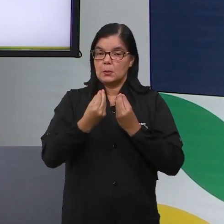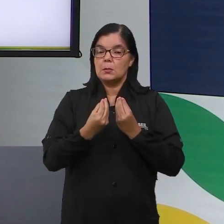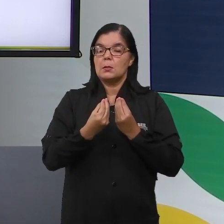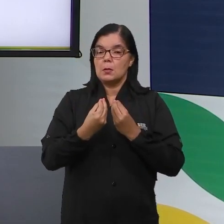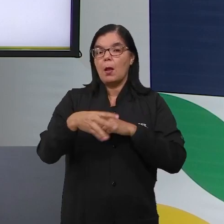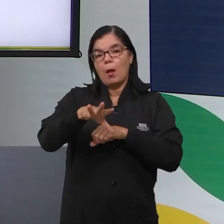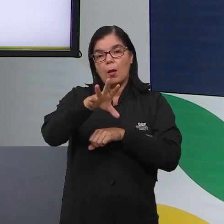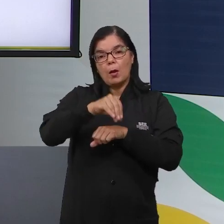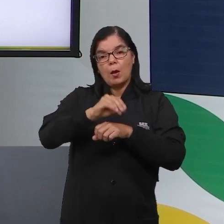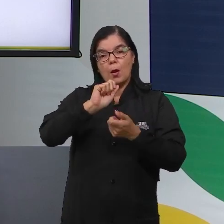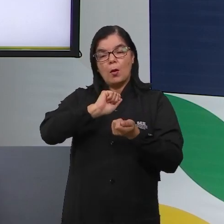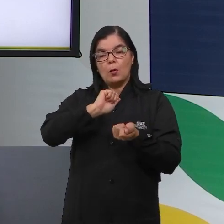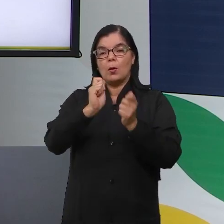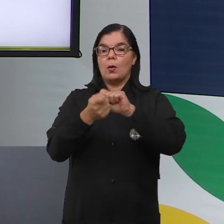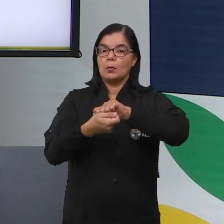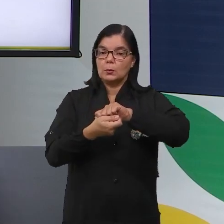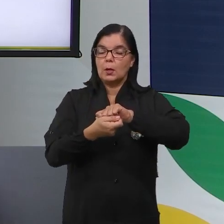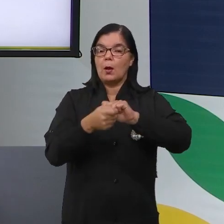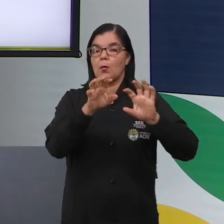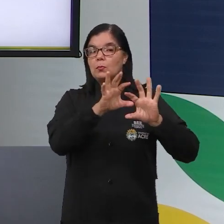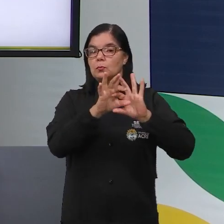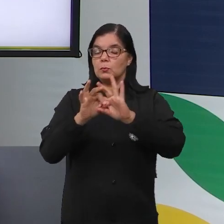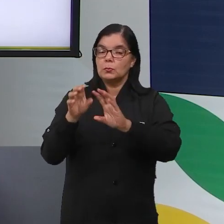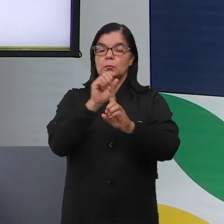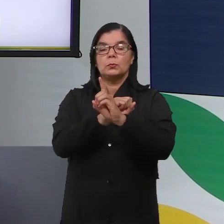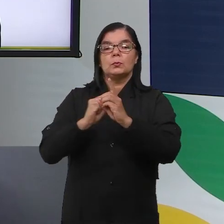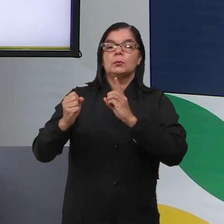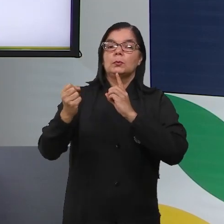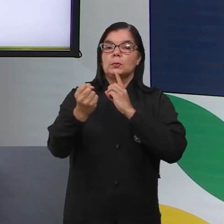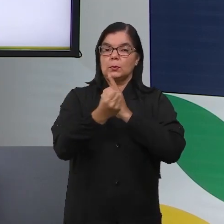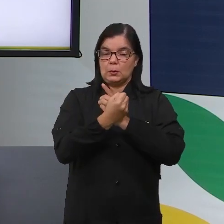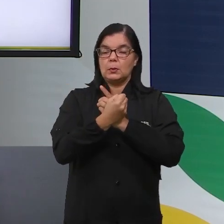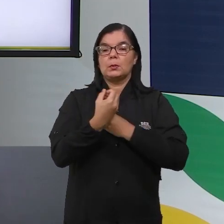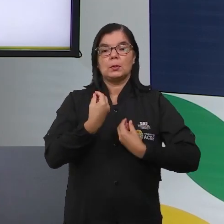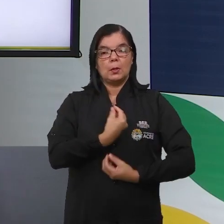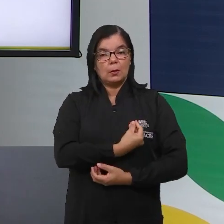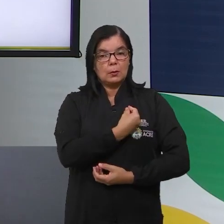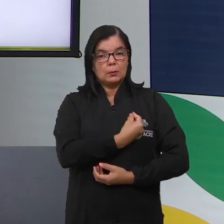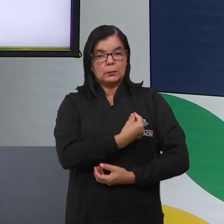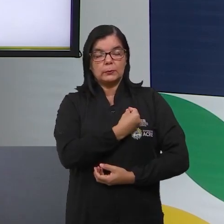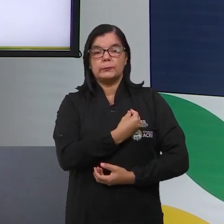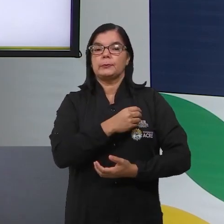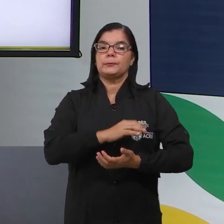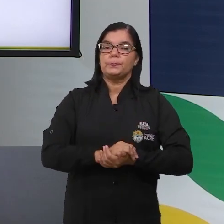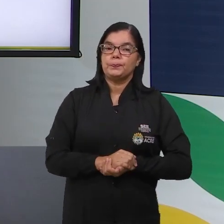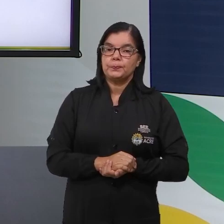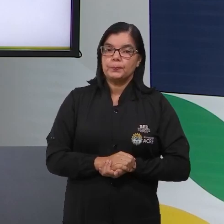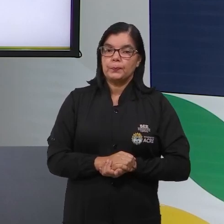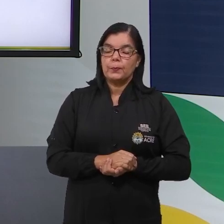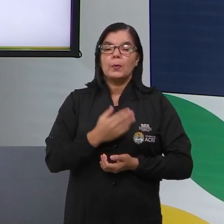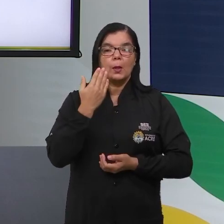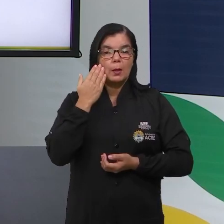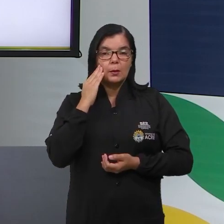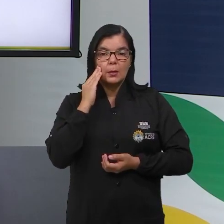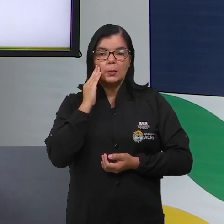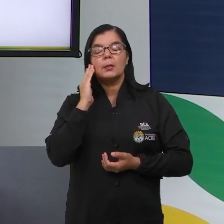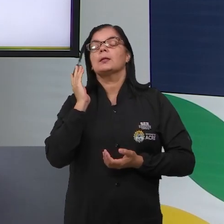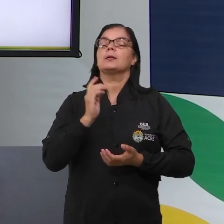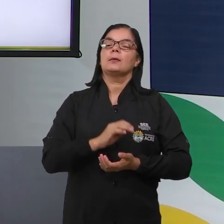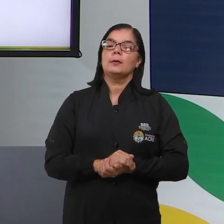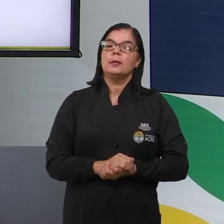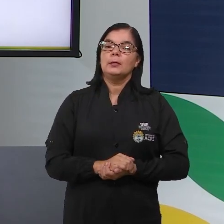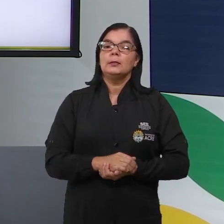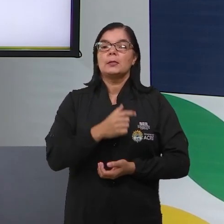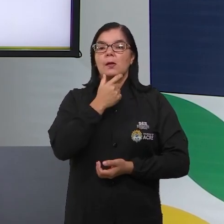adequar a fala ao contexto social vivenciado ali naquela realidade. Compreendido aí? Então,